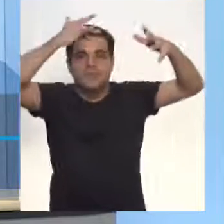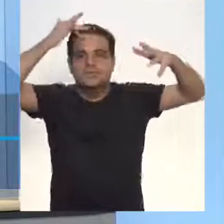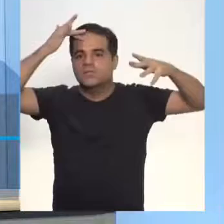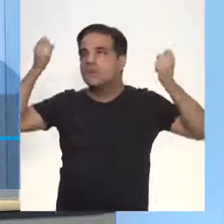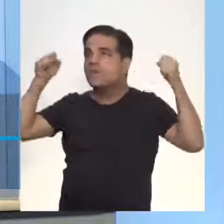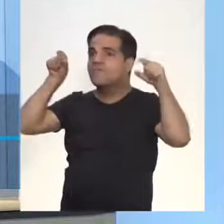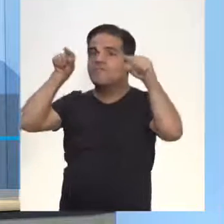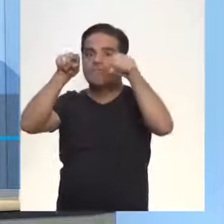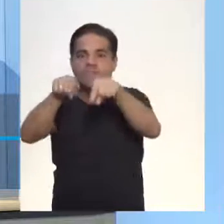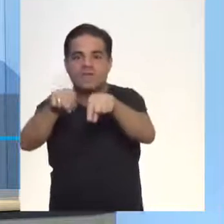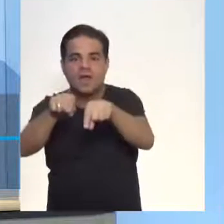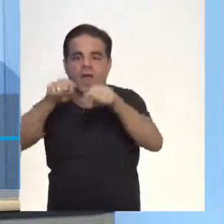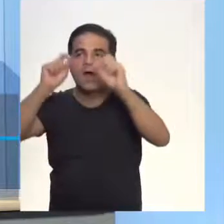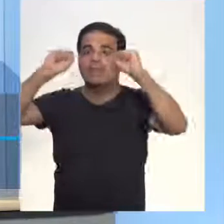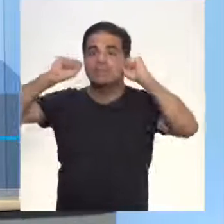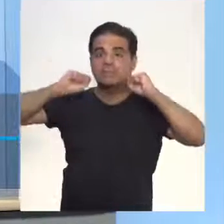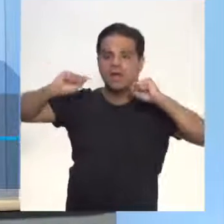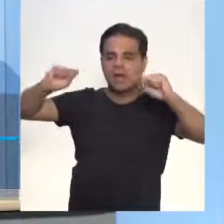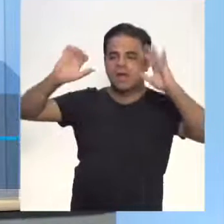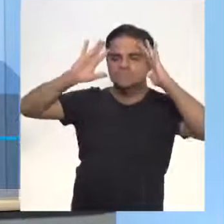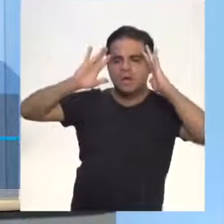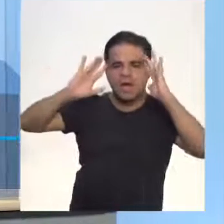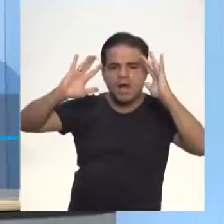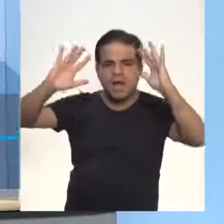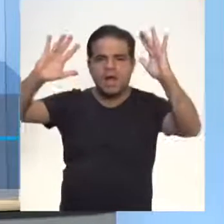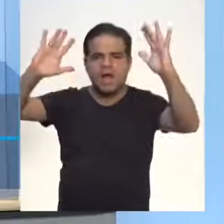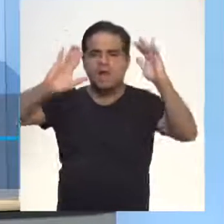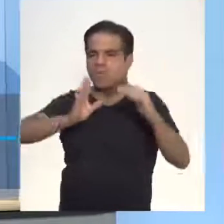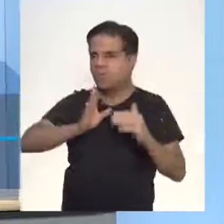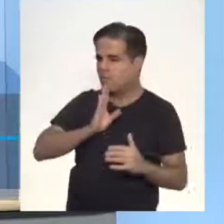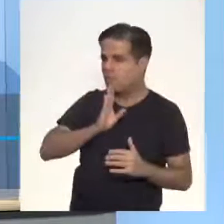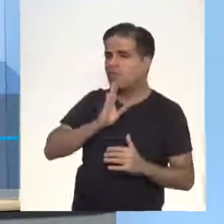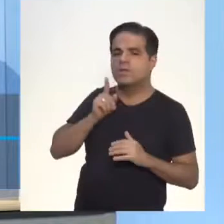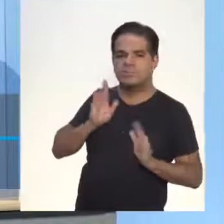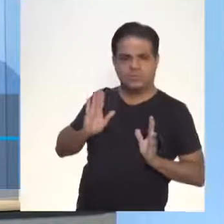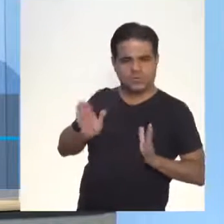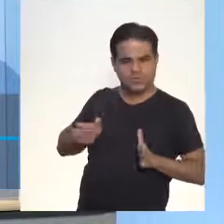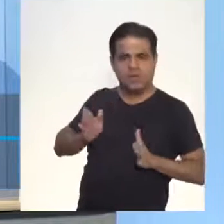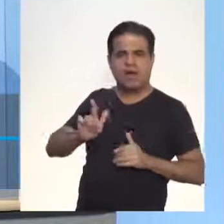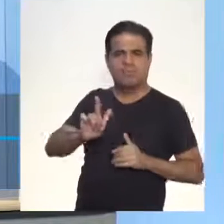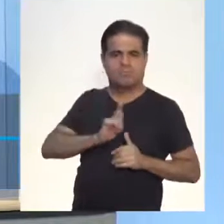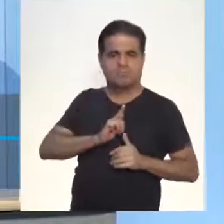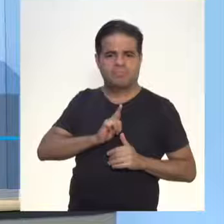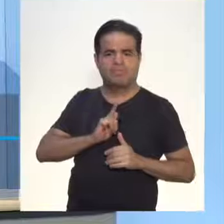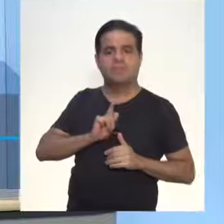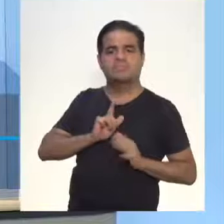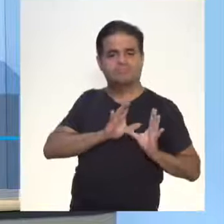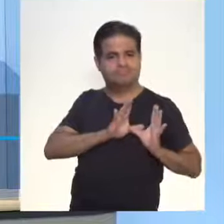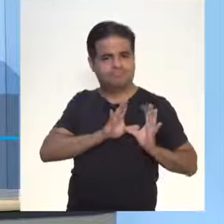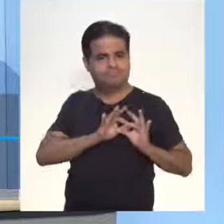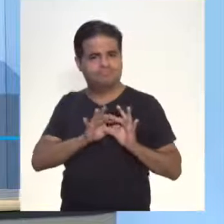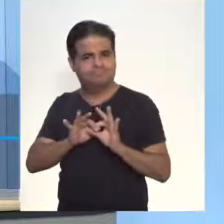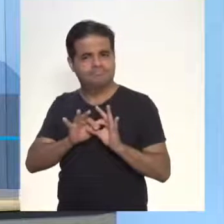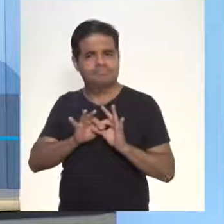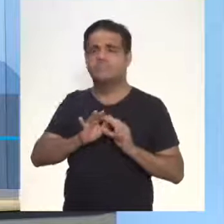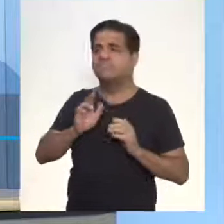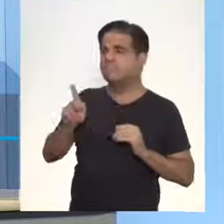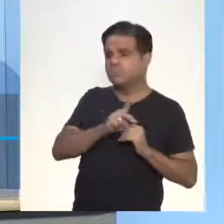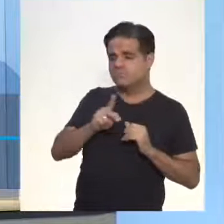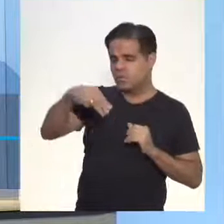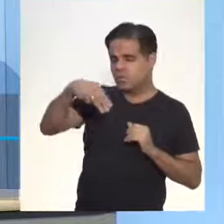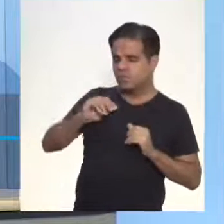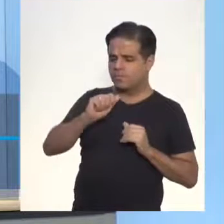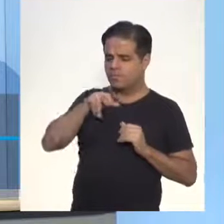associa aquilo. Vai levar algum tipo de conhecimento prévio que alguém já tenha naquele contexto. Também, o que o professor Mauro falou,